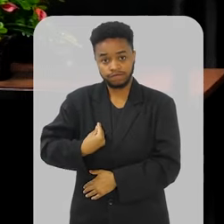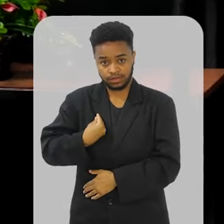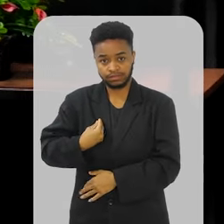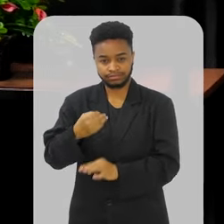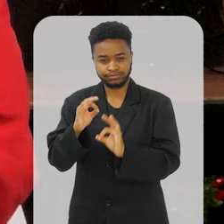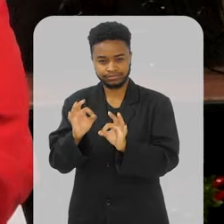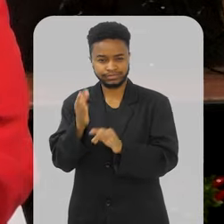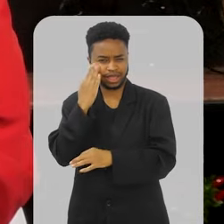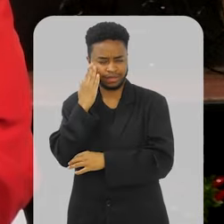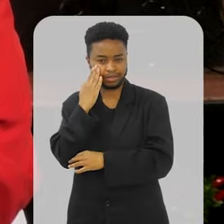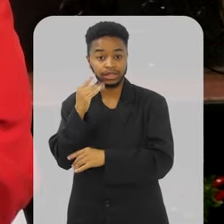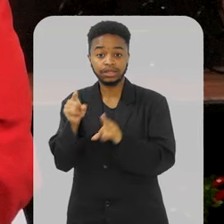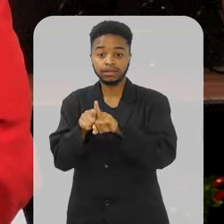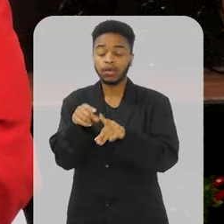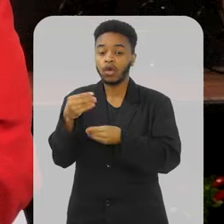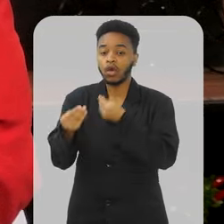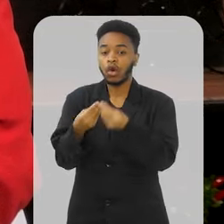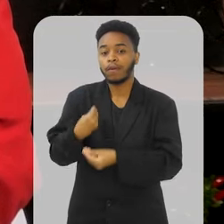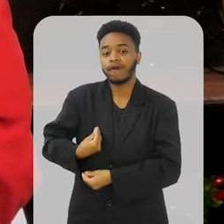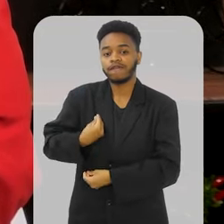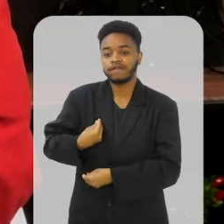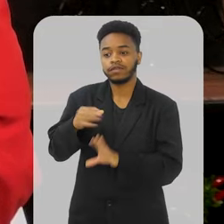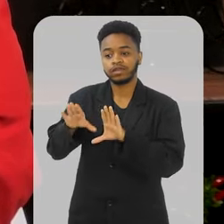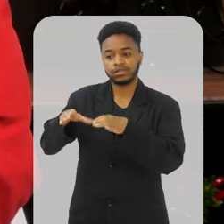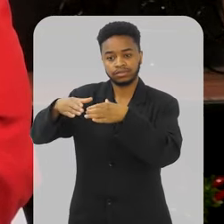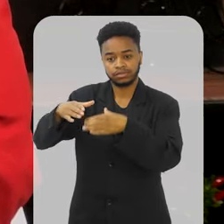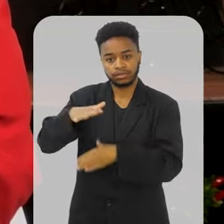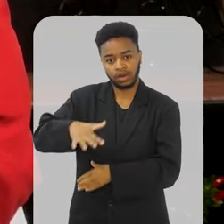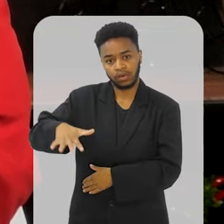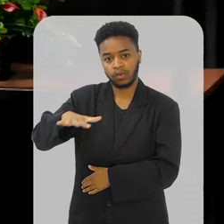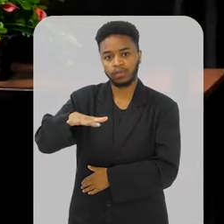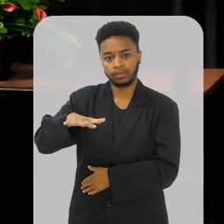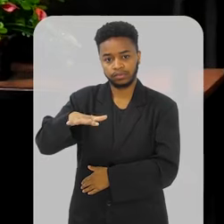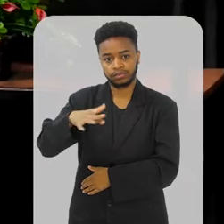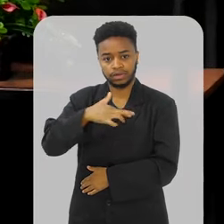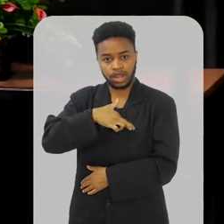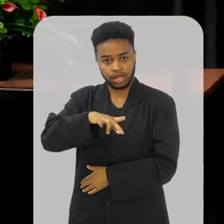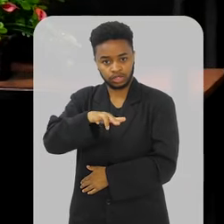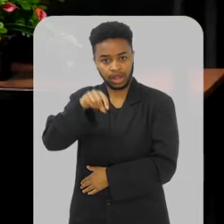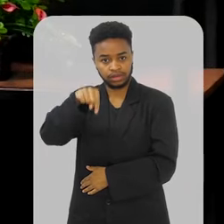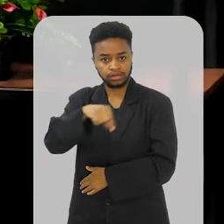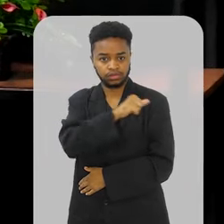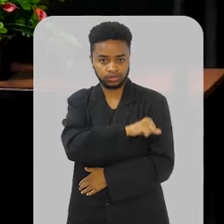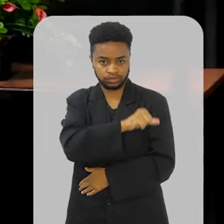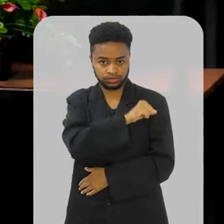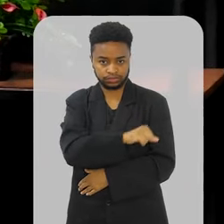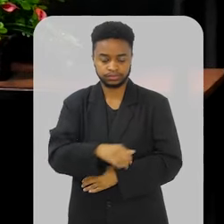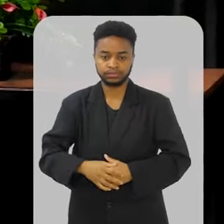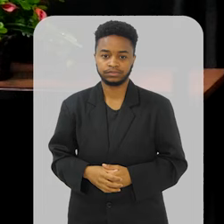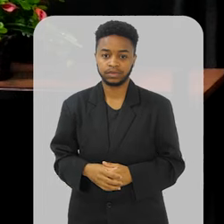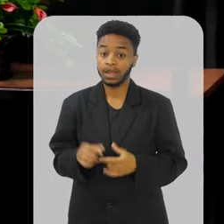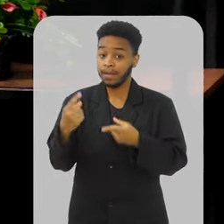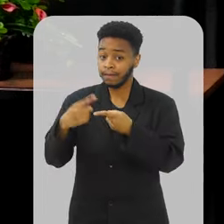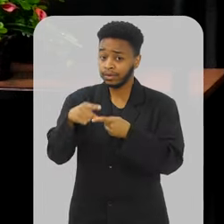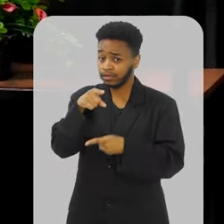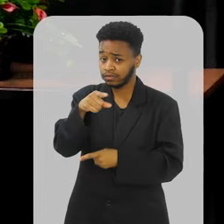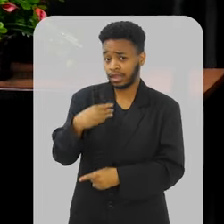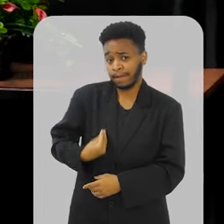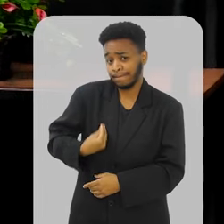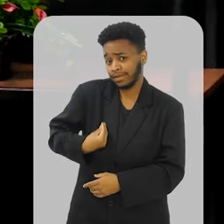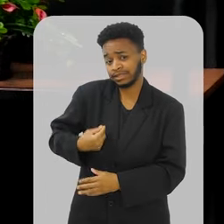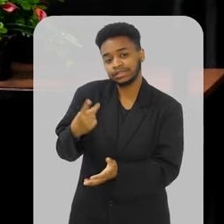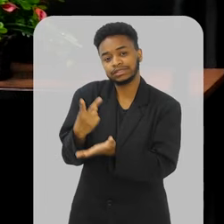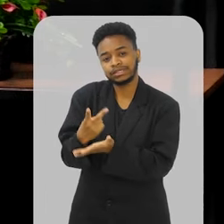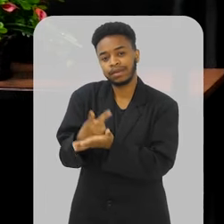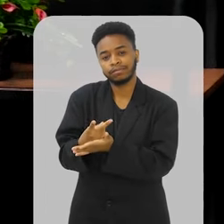vida sabe e na vida da nossa comunidade religiosa do Rio de Janeiro a tua presença